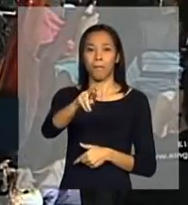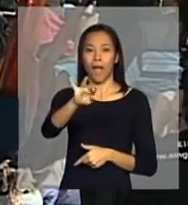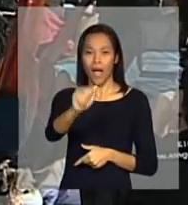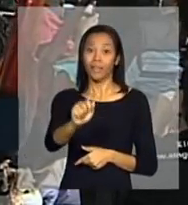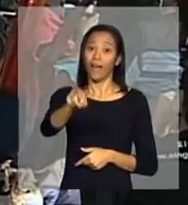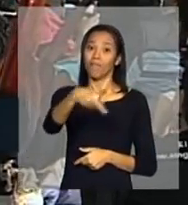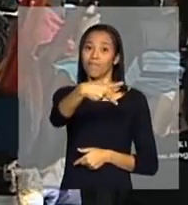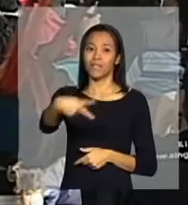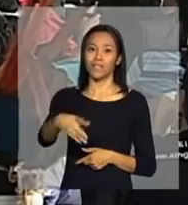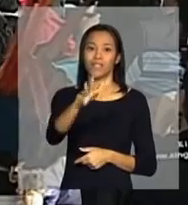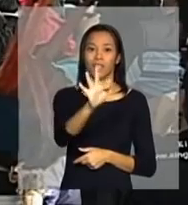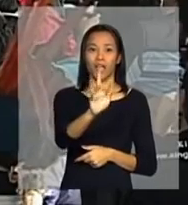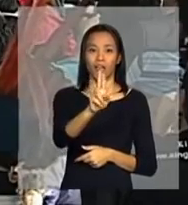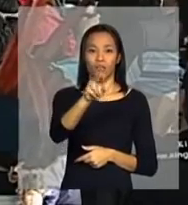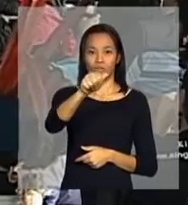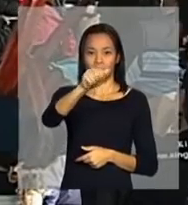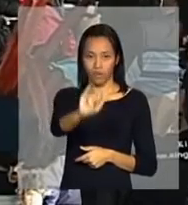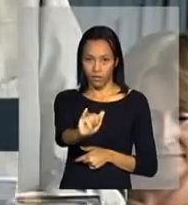da FUNAI.